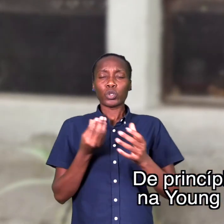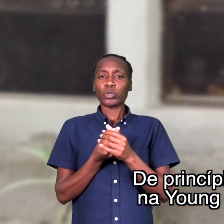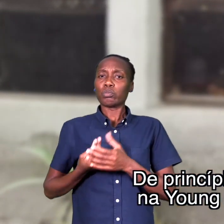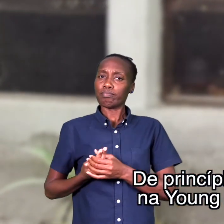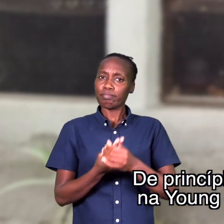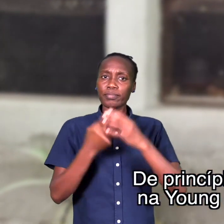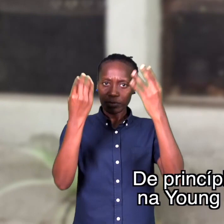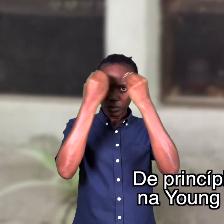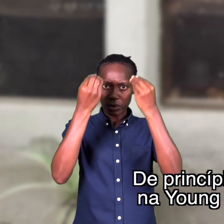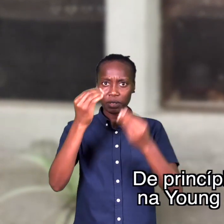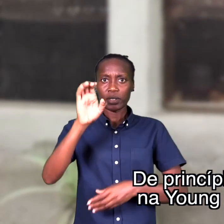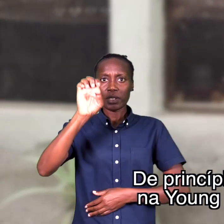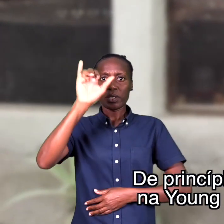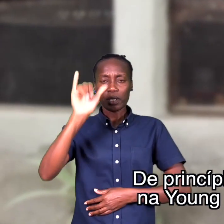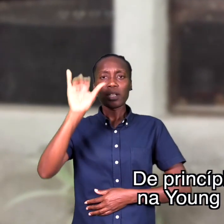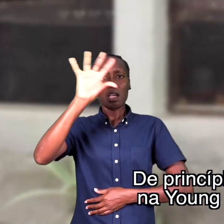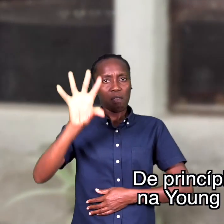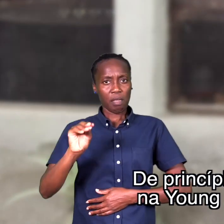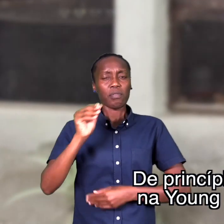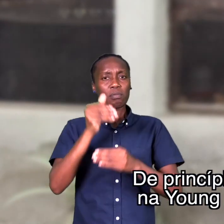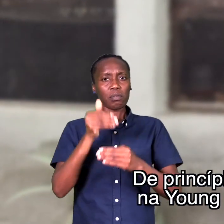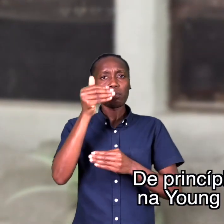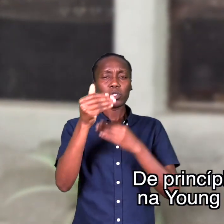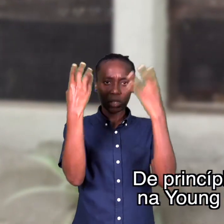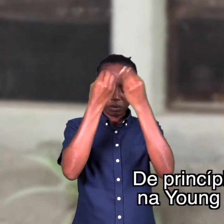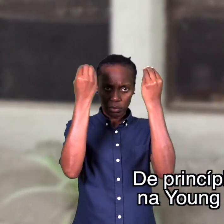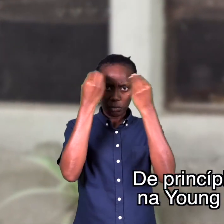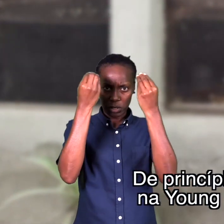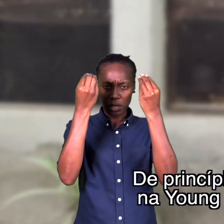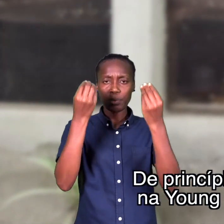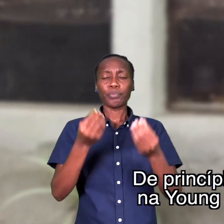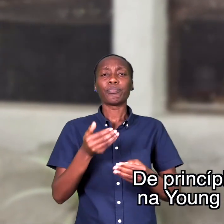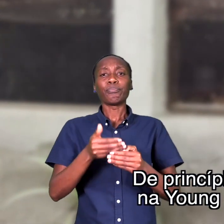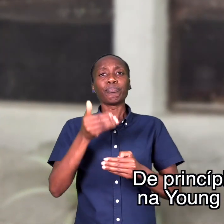fomos na formação juntos, em África. Depois da formação,